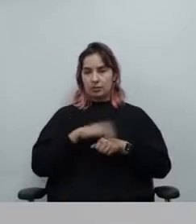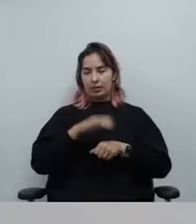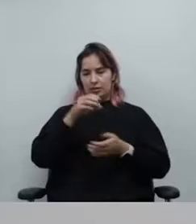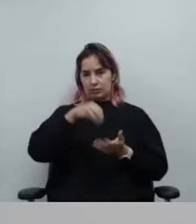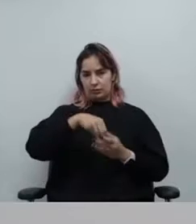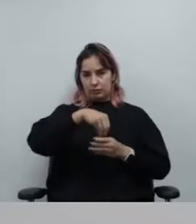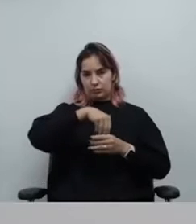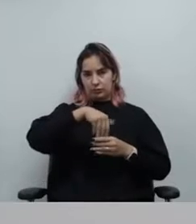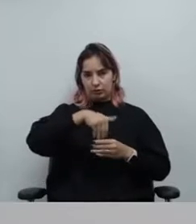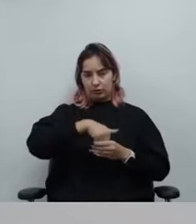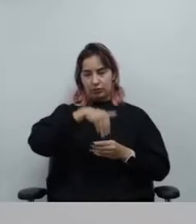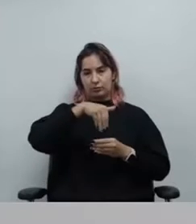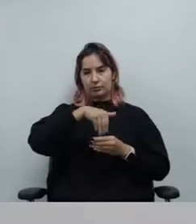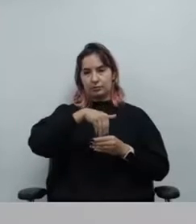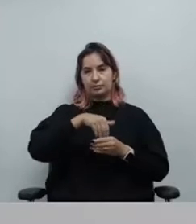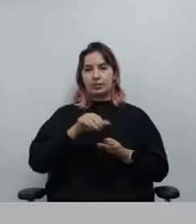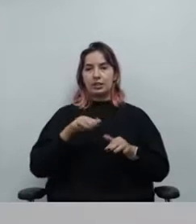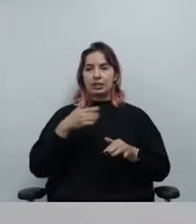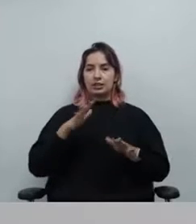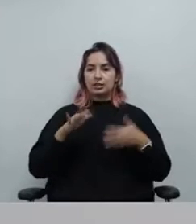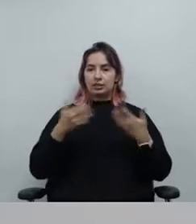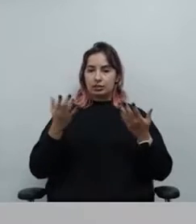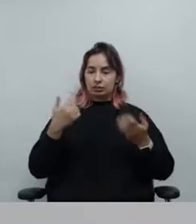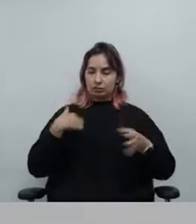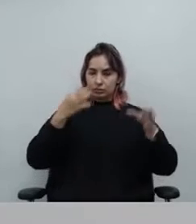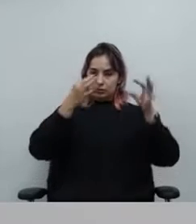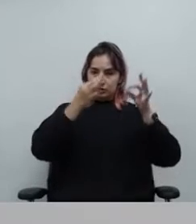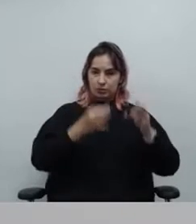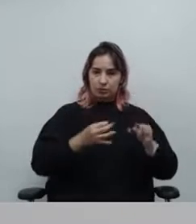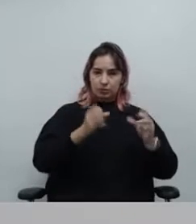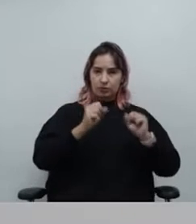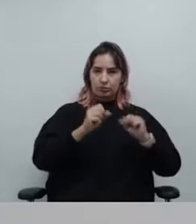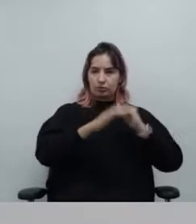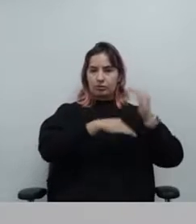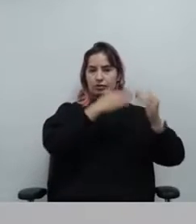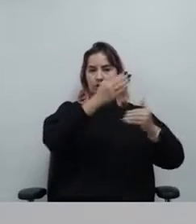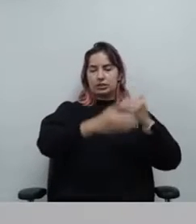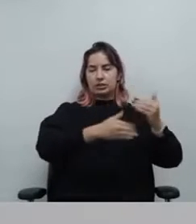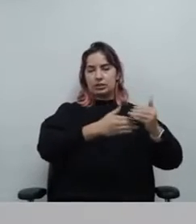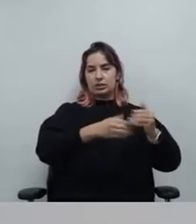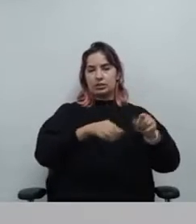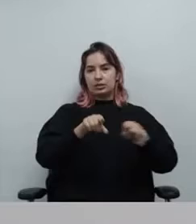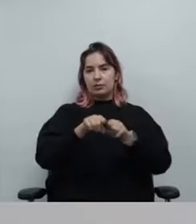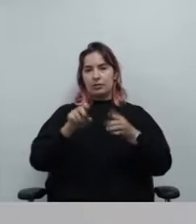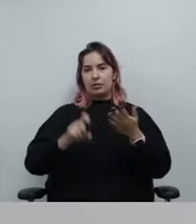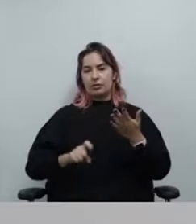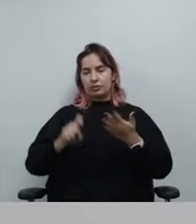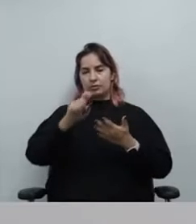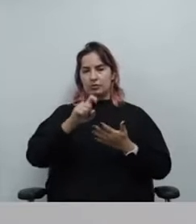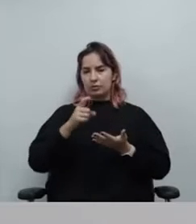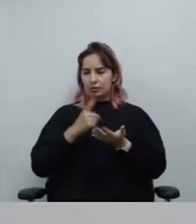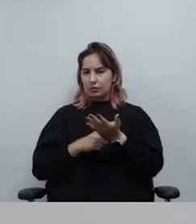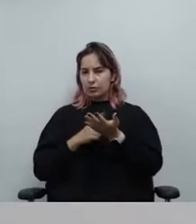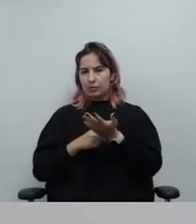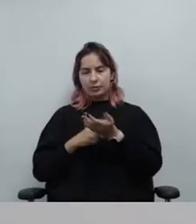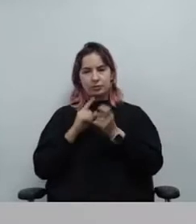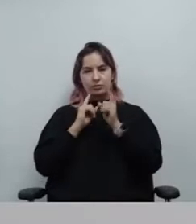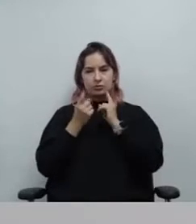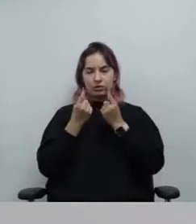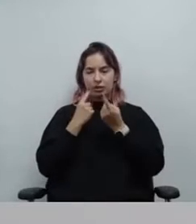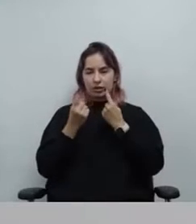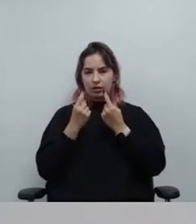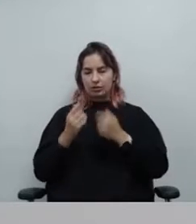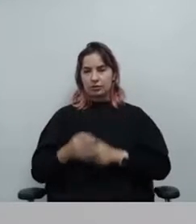votado. Então, eu tenho certeza que é algo que vai avançar nos próximos dias. Também o Executivo, mantendo esse compromisso de diálogo, tem feito